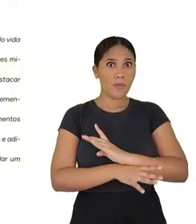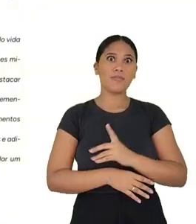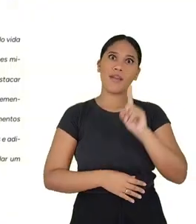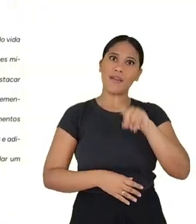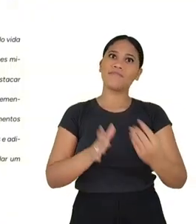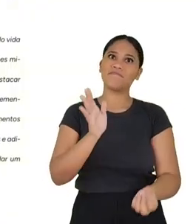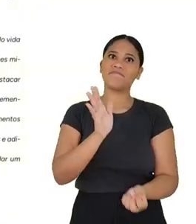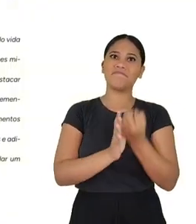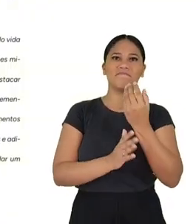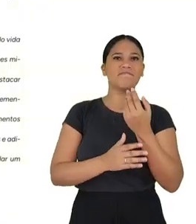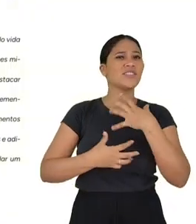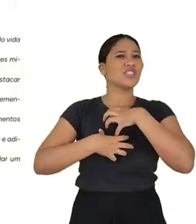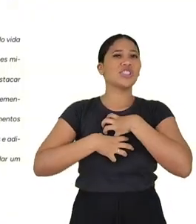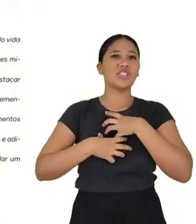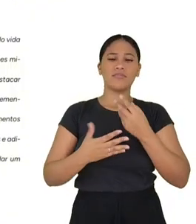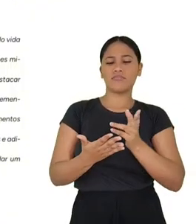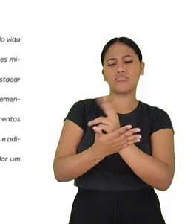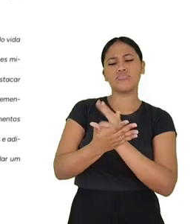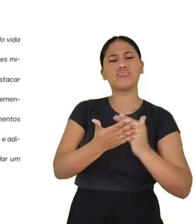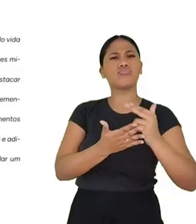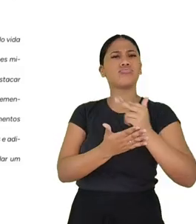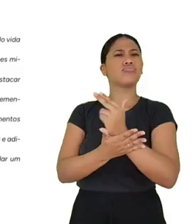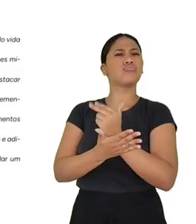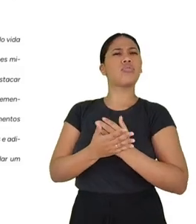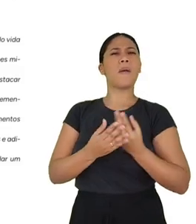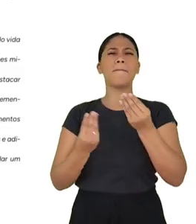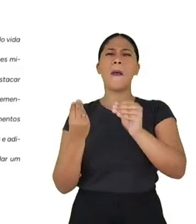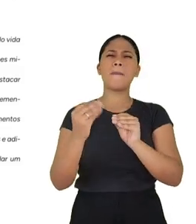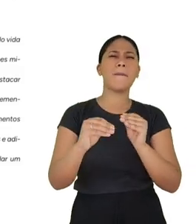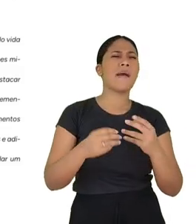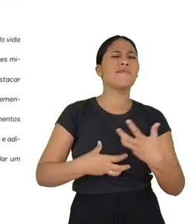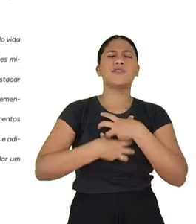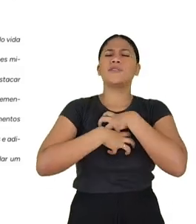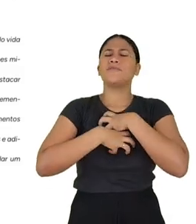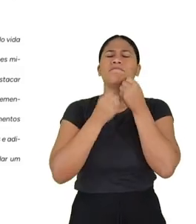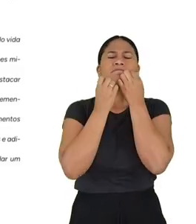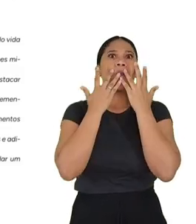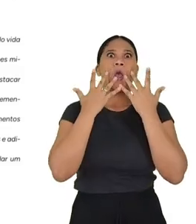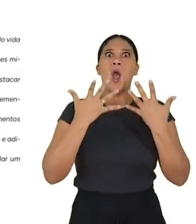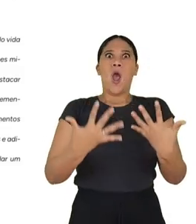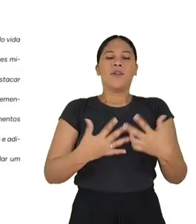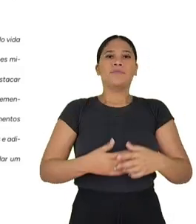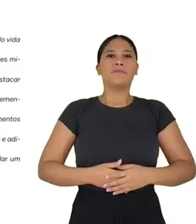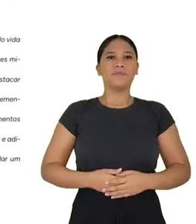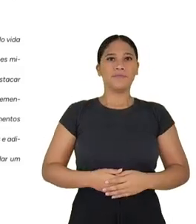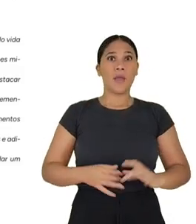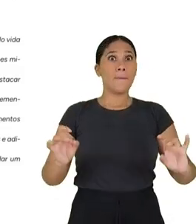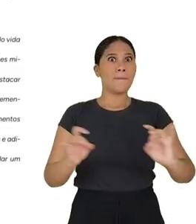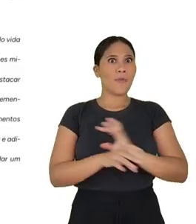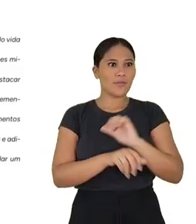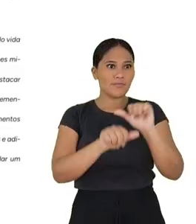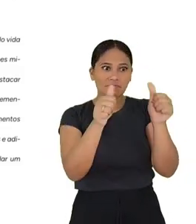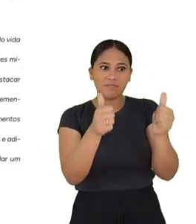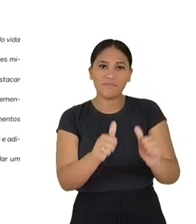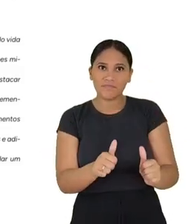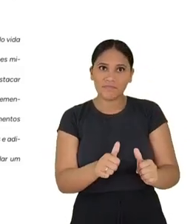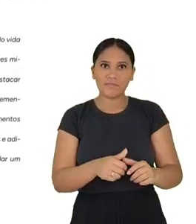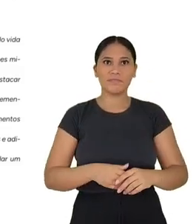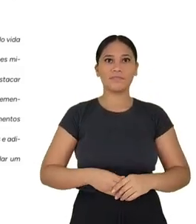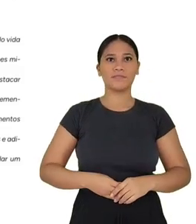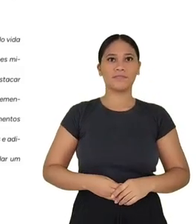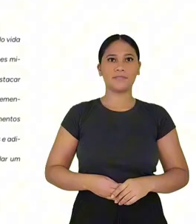Criando a obra de arte, personalização. Com a estrutura da escultura pronta, é hora